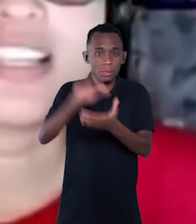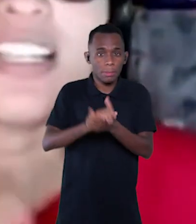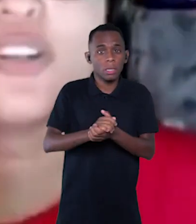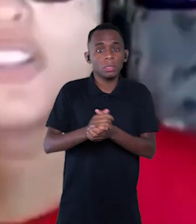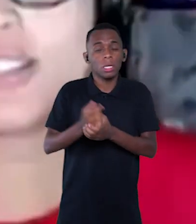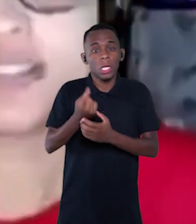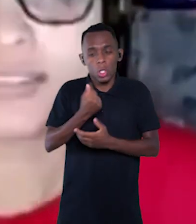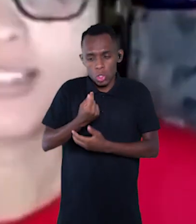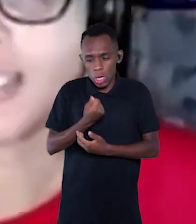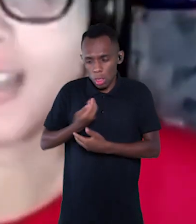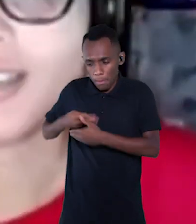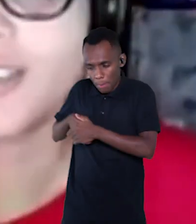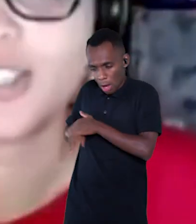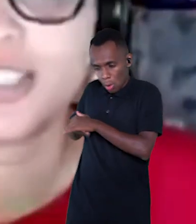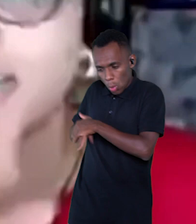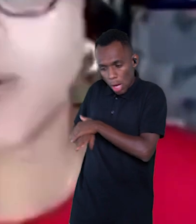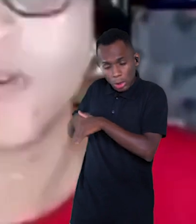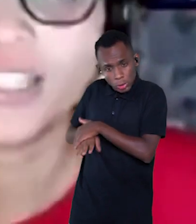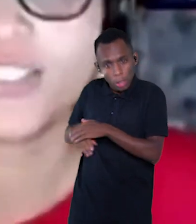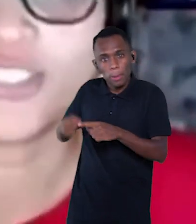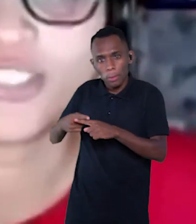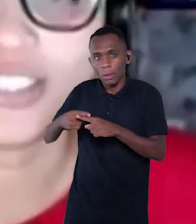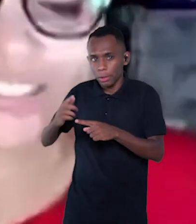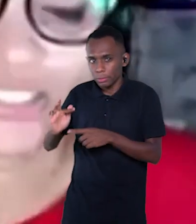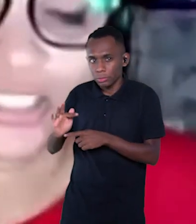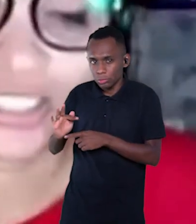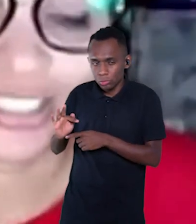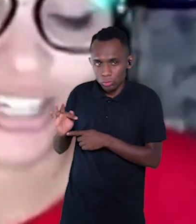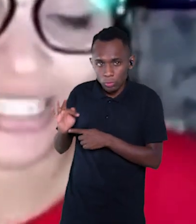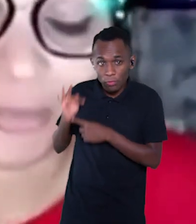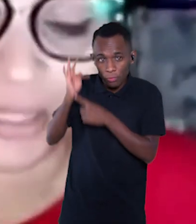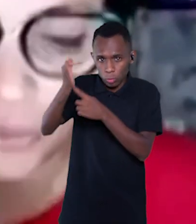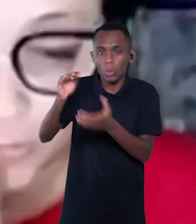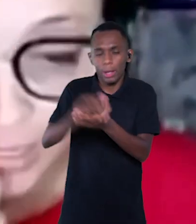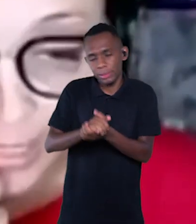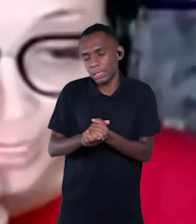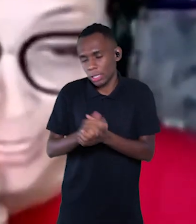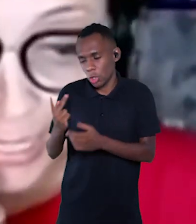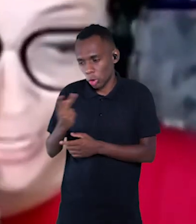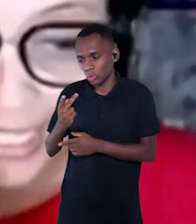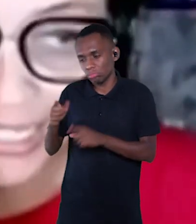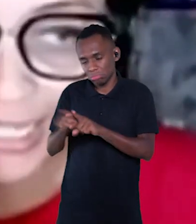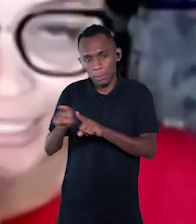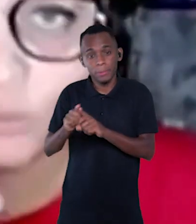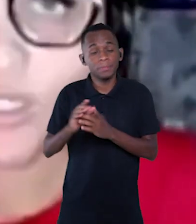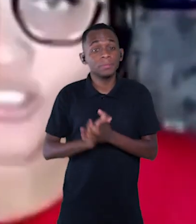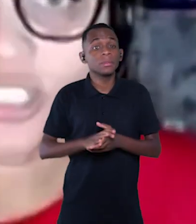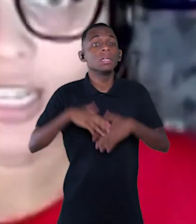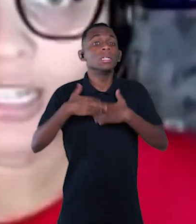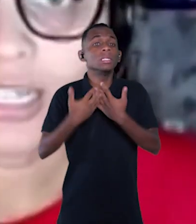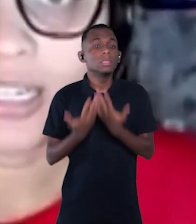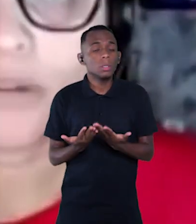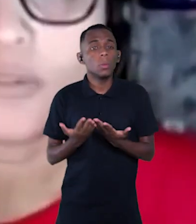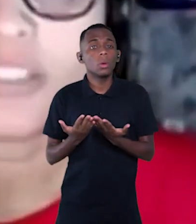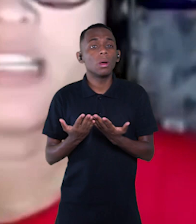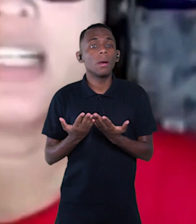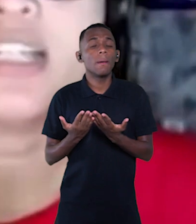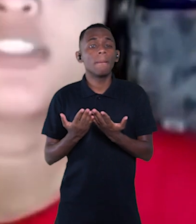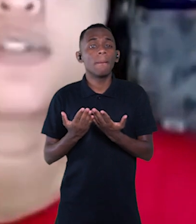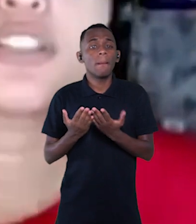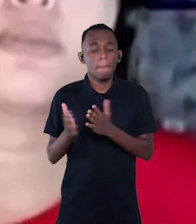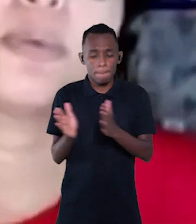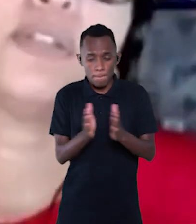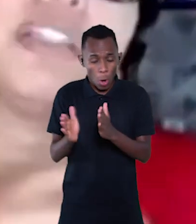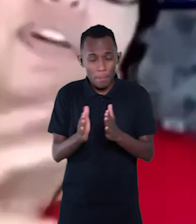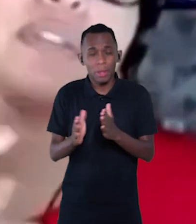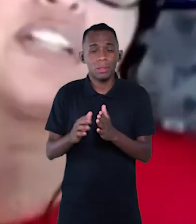ia fazer a nossa cerimônia ali de casamento. E durante a